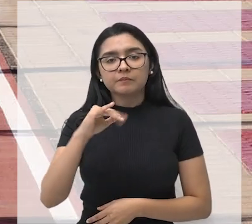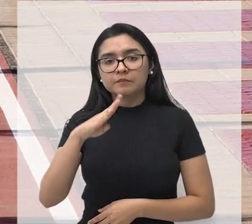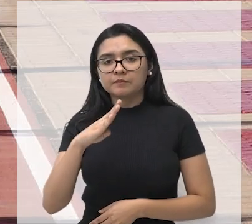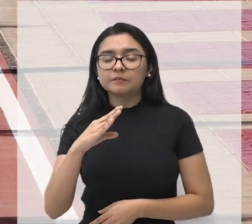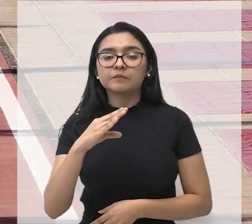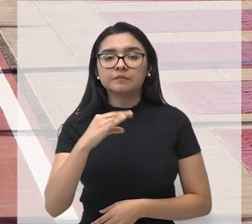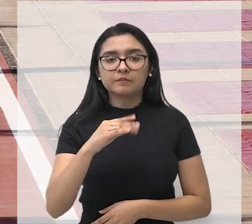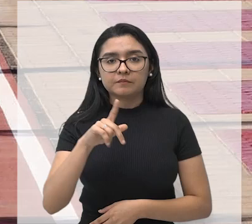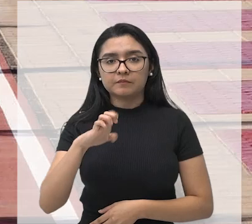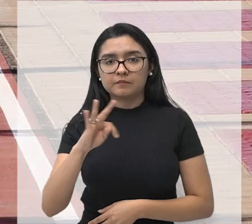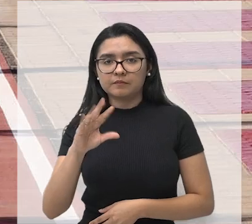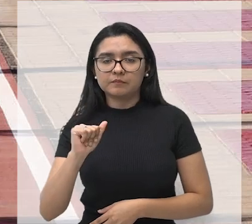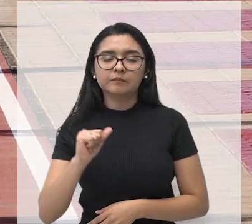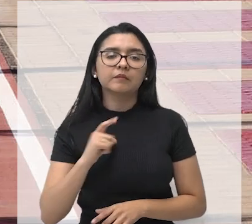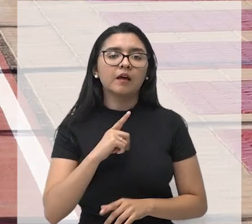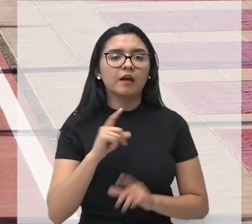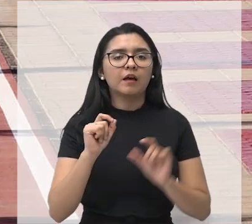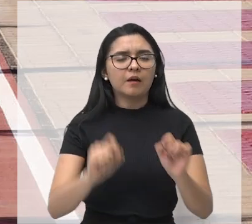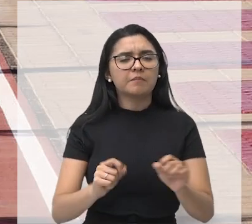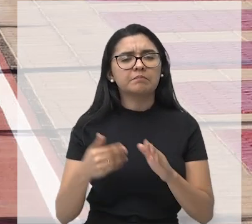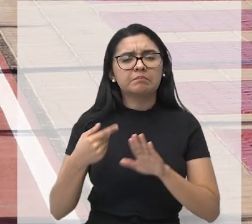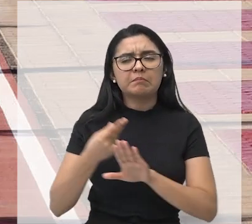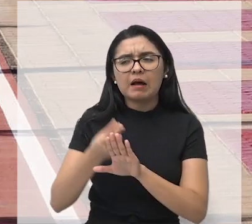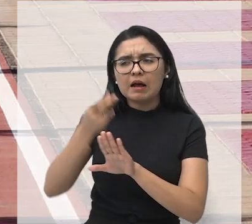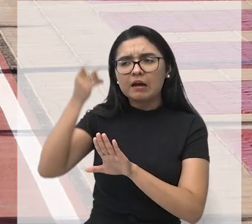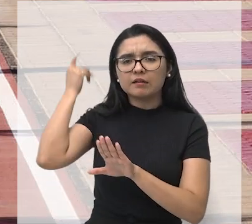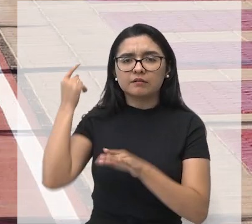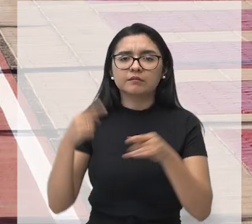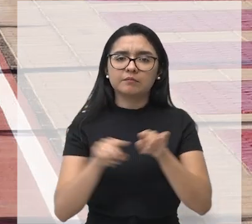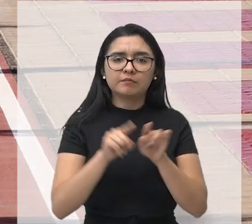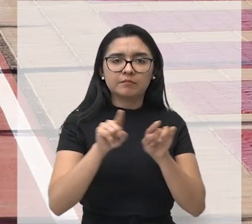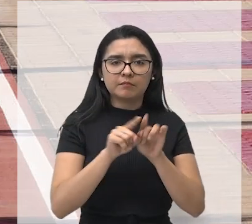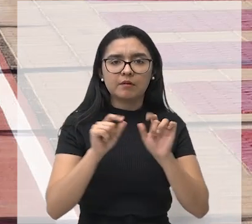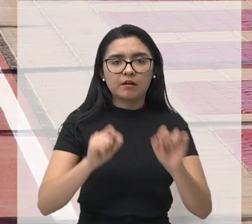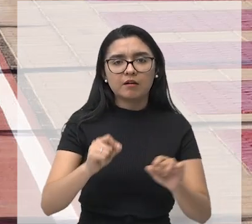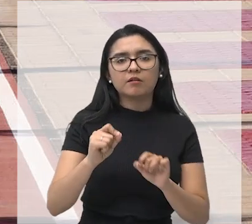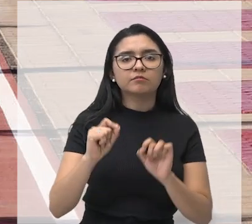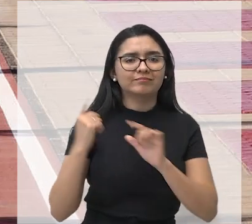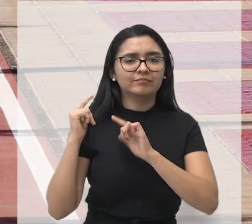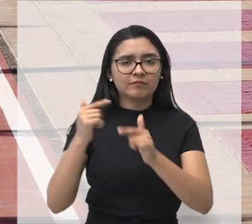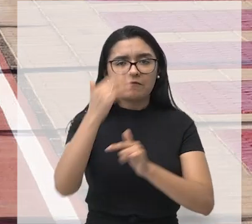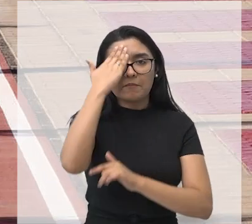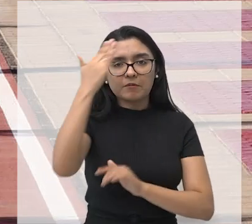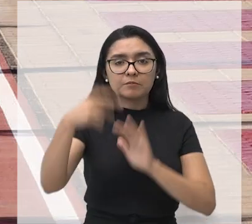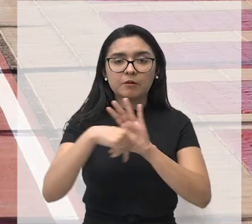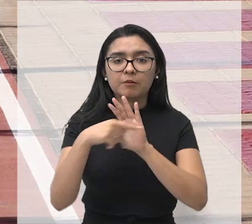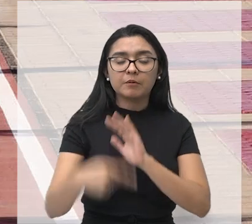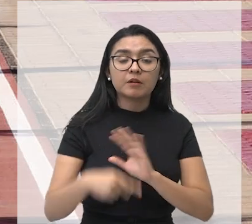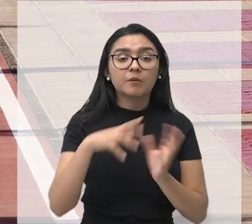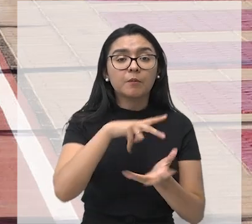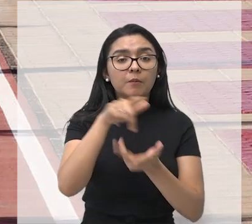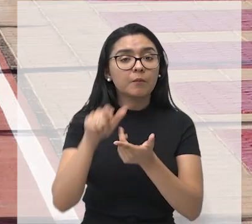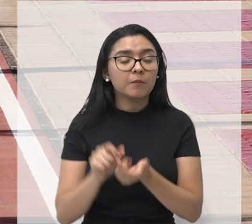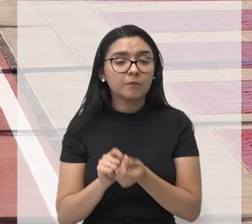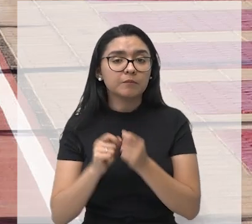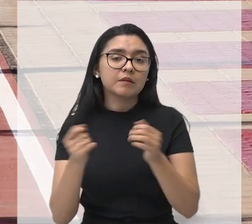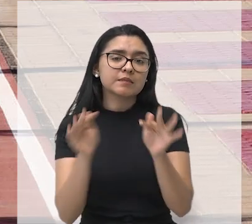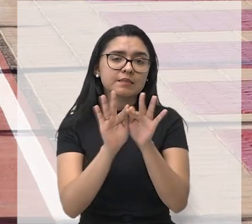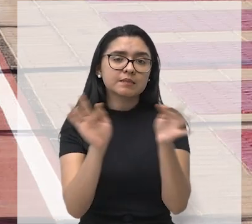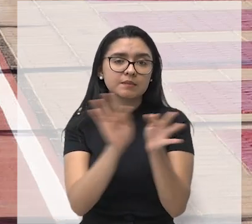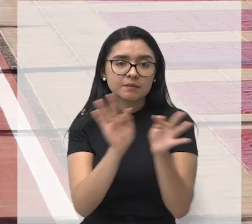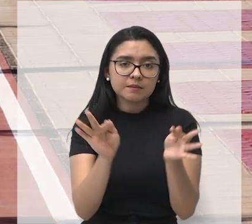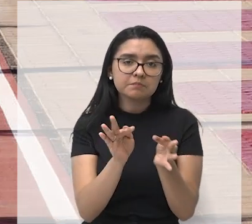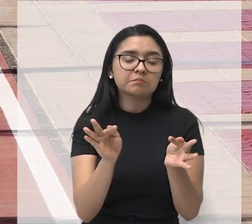é um dos meios de transportes mais antigos e populares do mundo. Sua simplicidade e